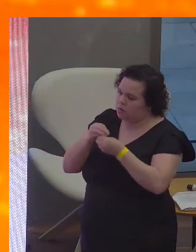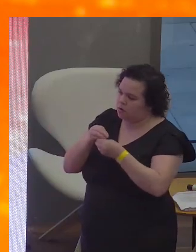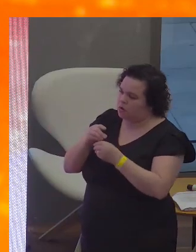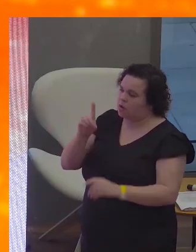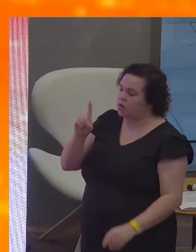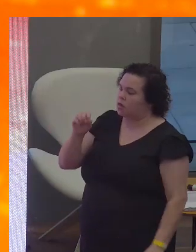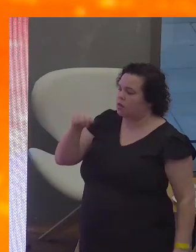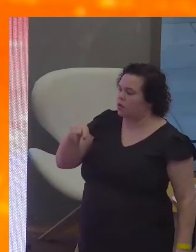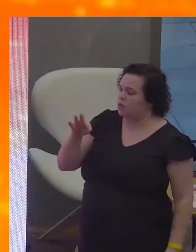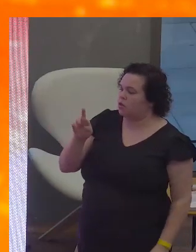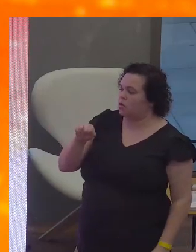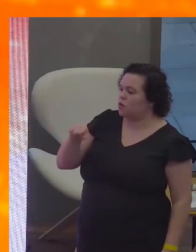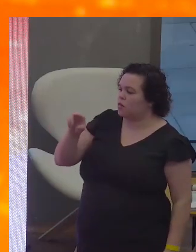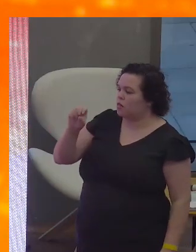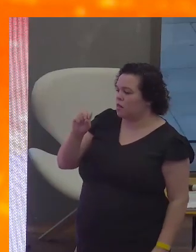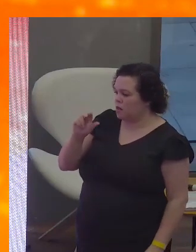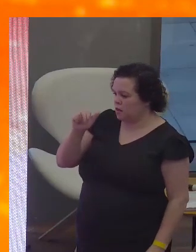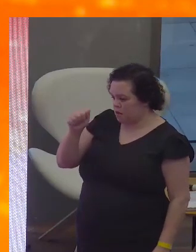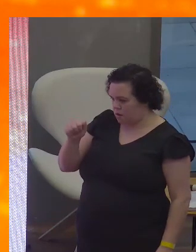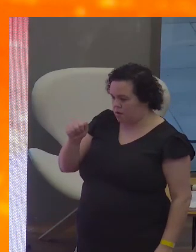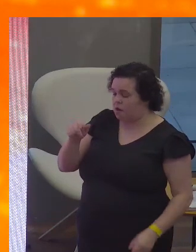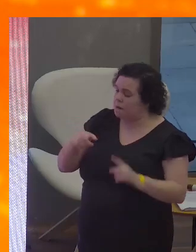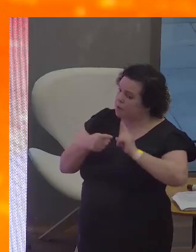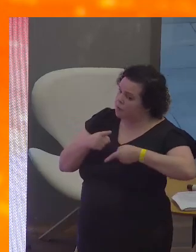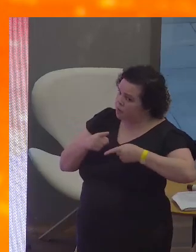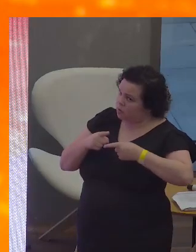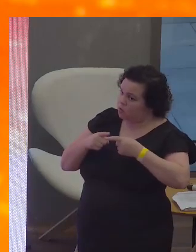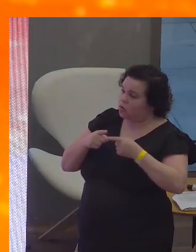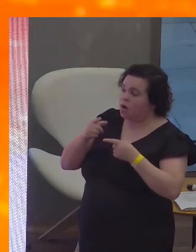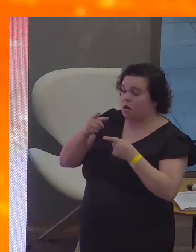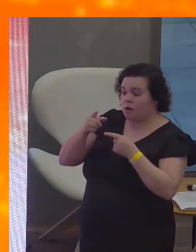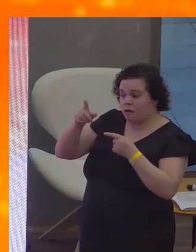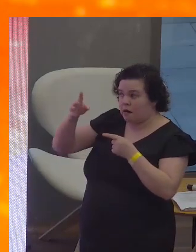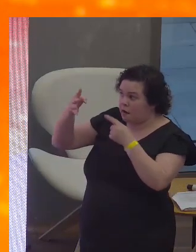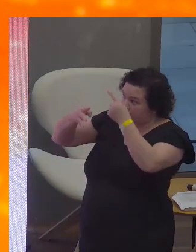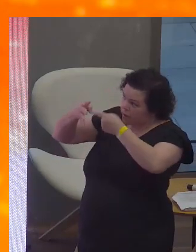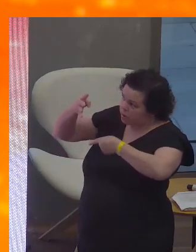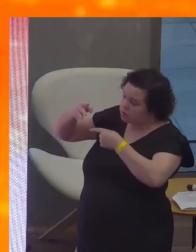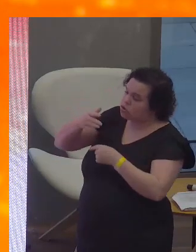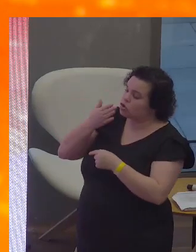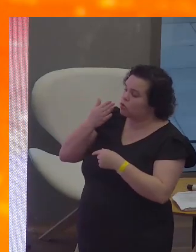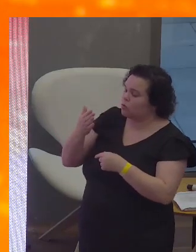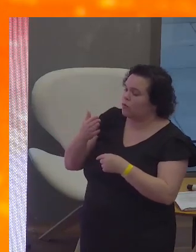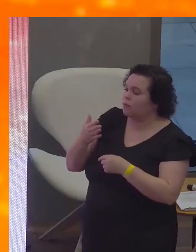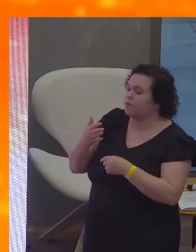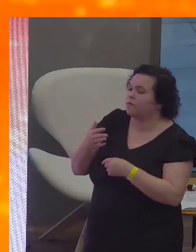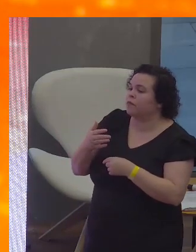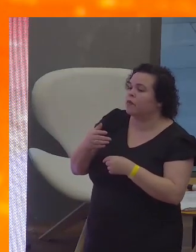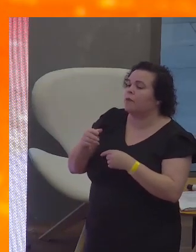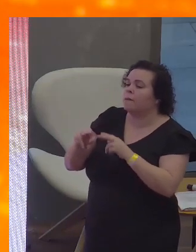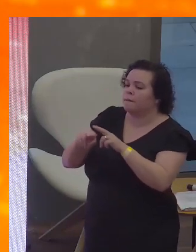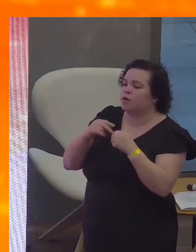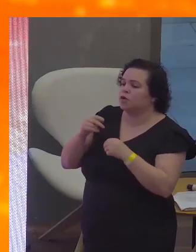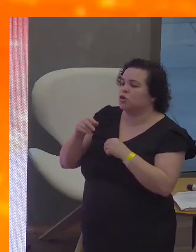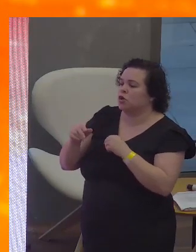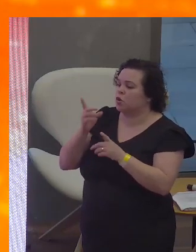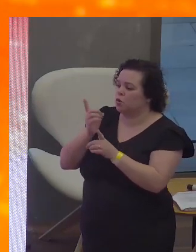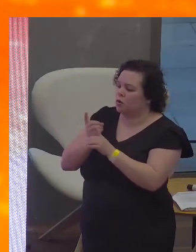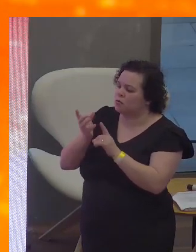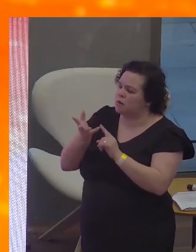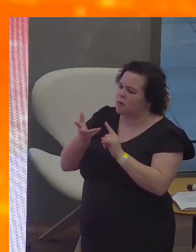estas as restrições. Por isso que vocês encontram hipéricum, equinácea, ginkgo biloba e tudo